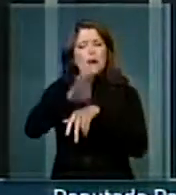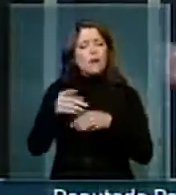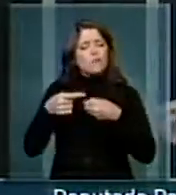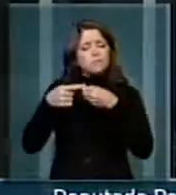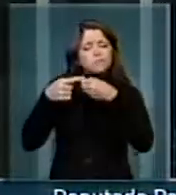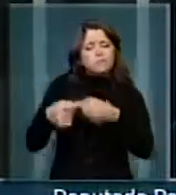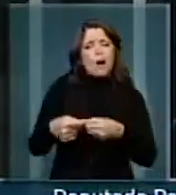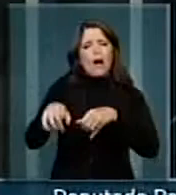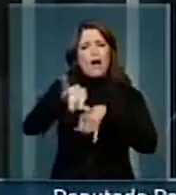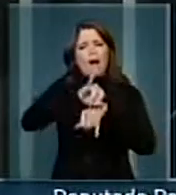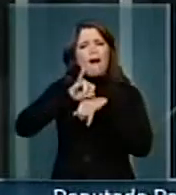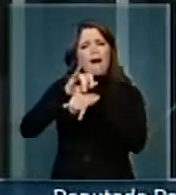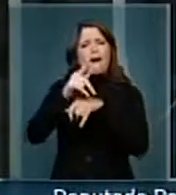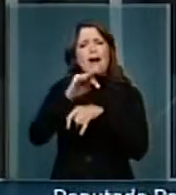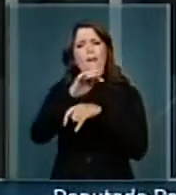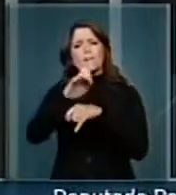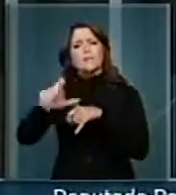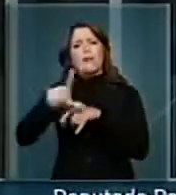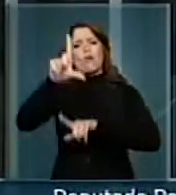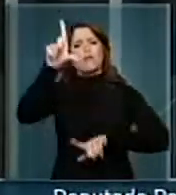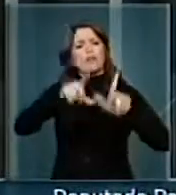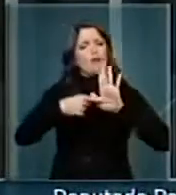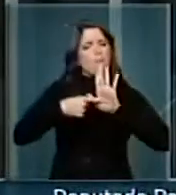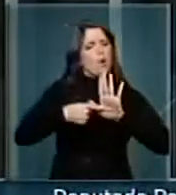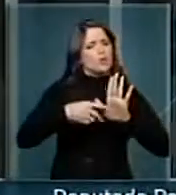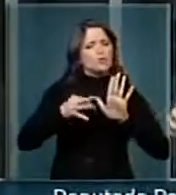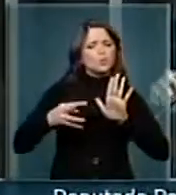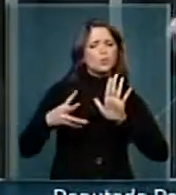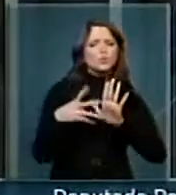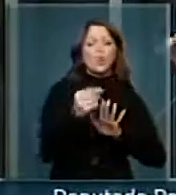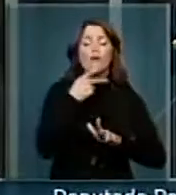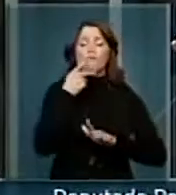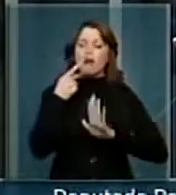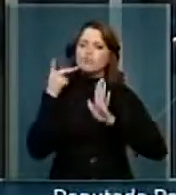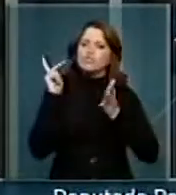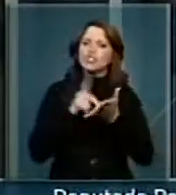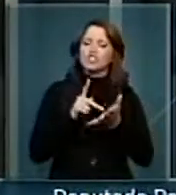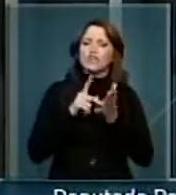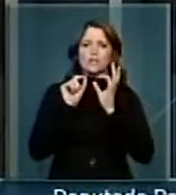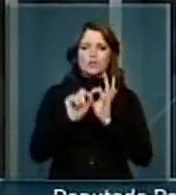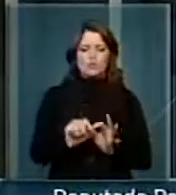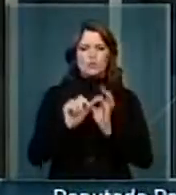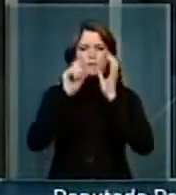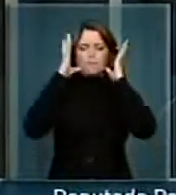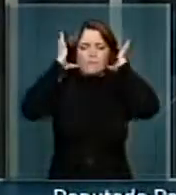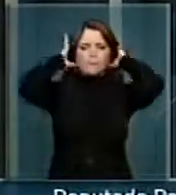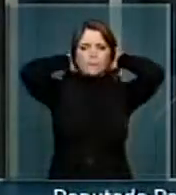nas capitais, nos veículos de comunicação, da absoluta